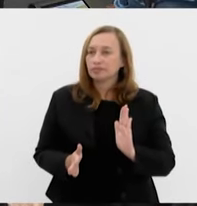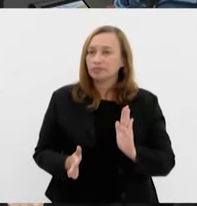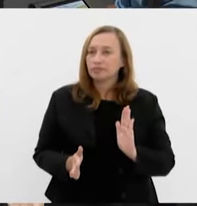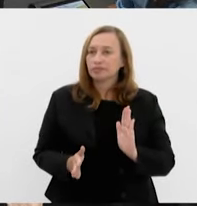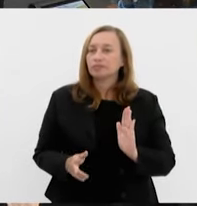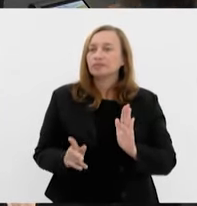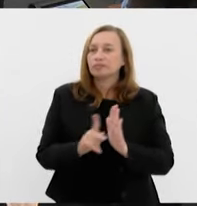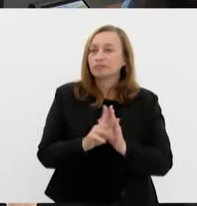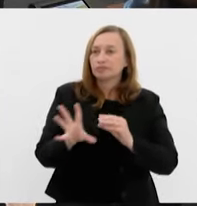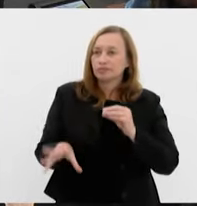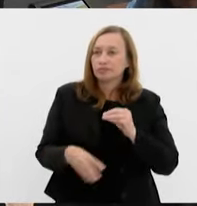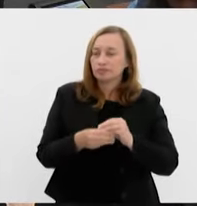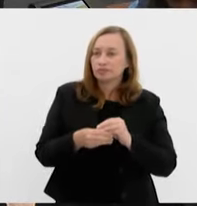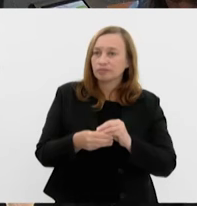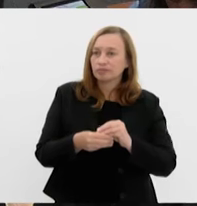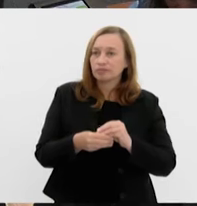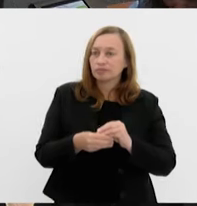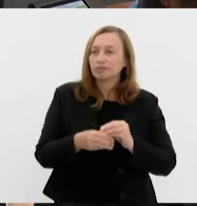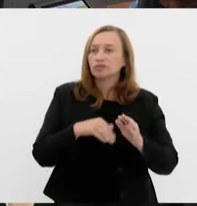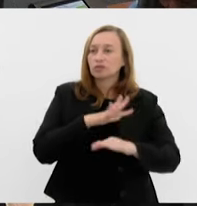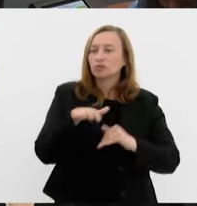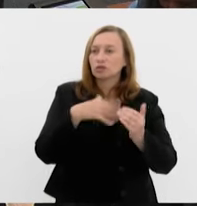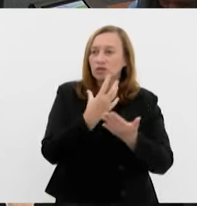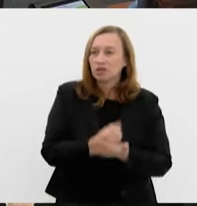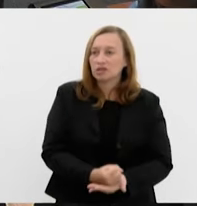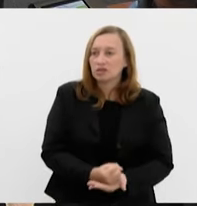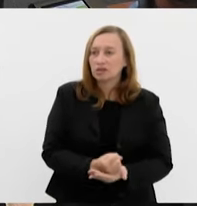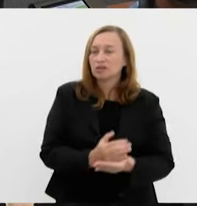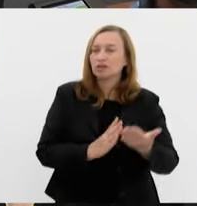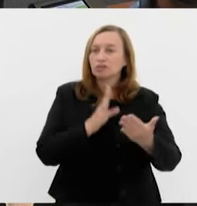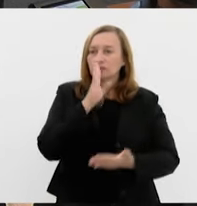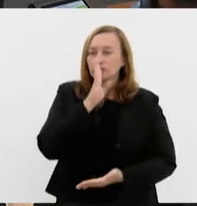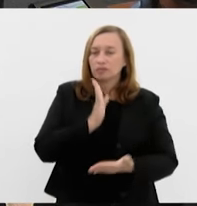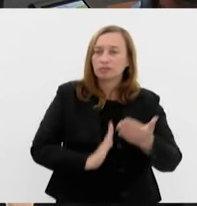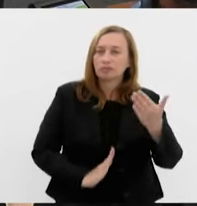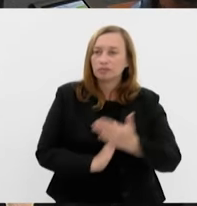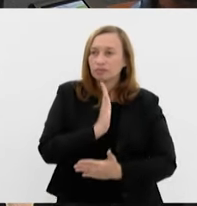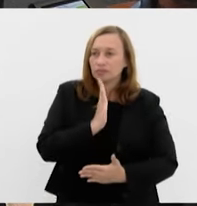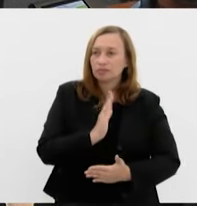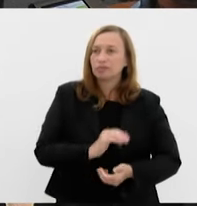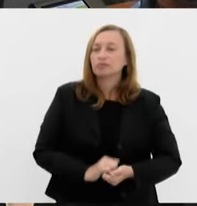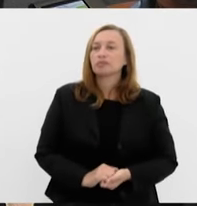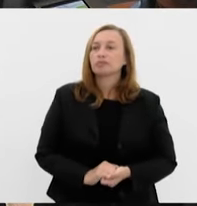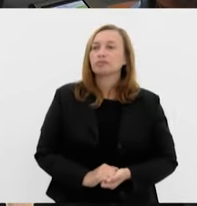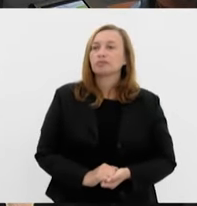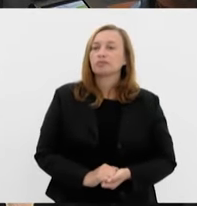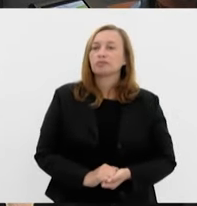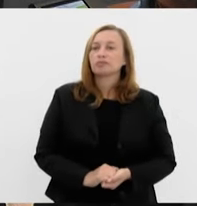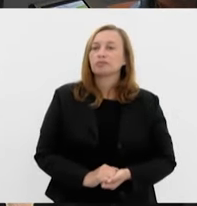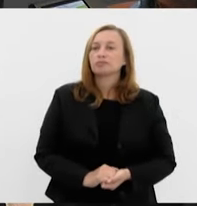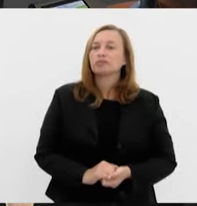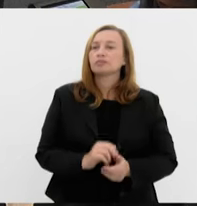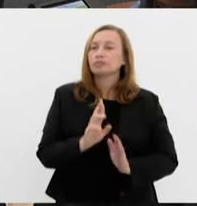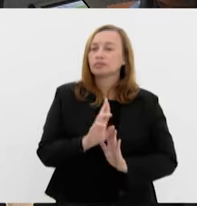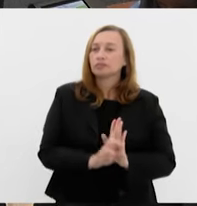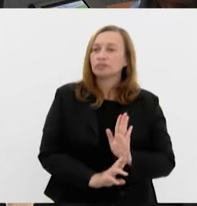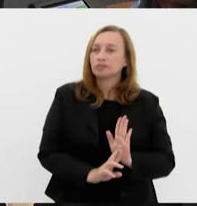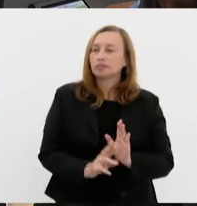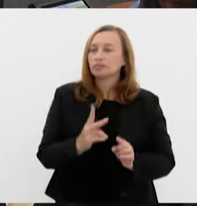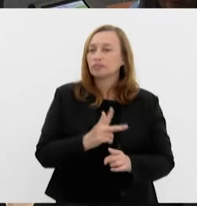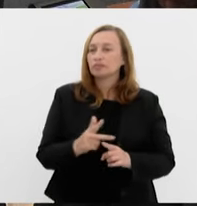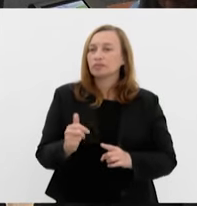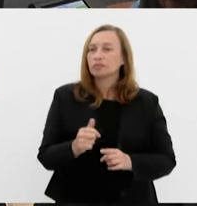o projeto a ser emendado senes aovo permane Como estão aprovado redação do